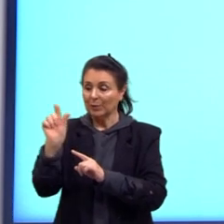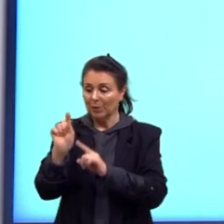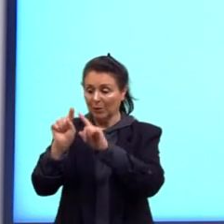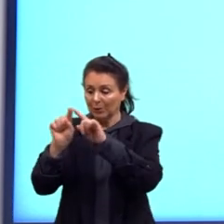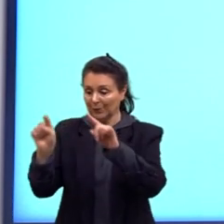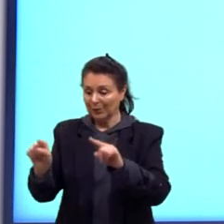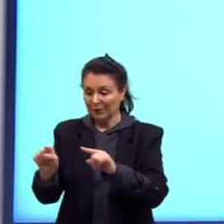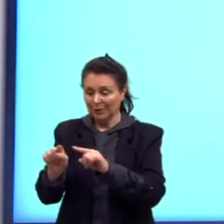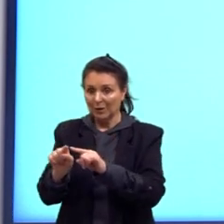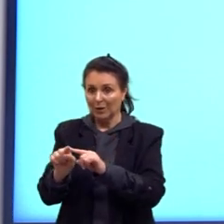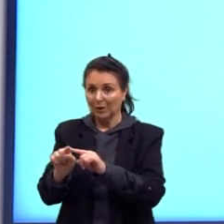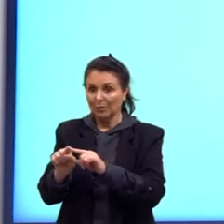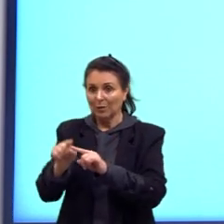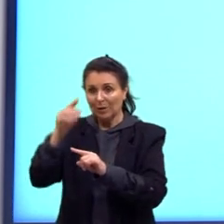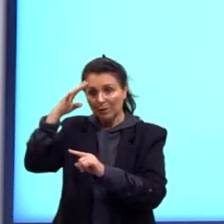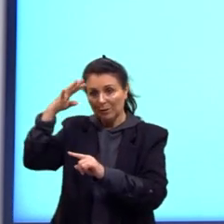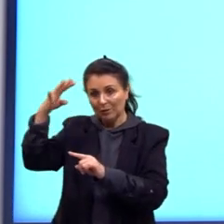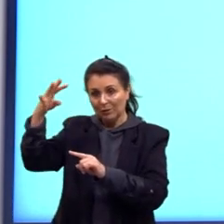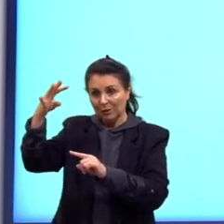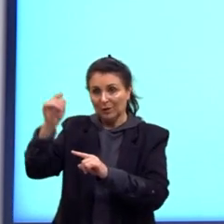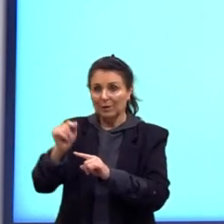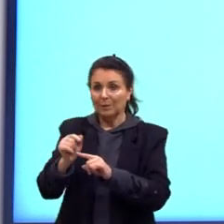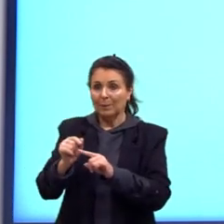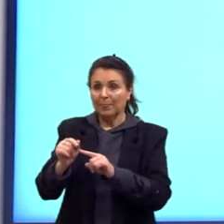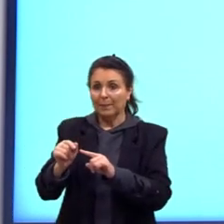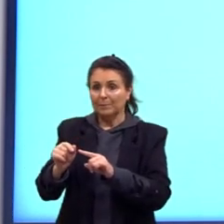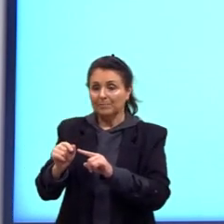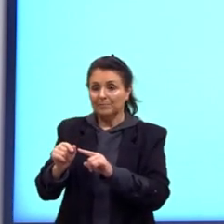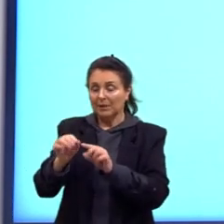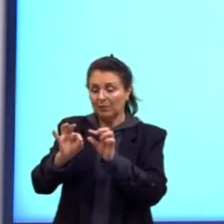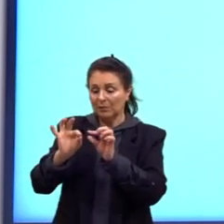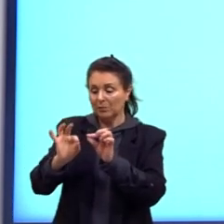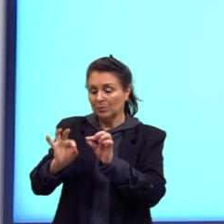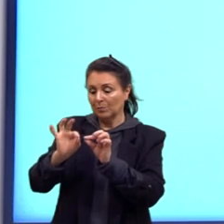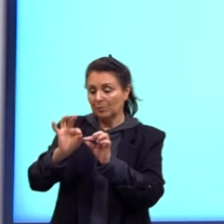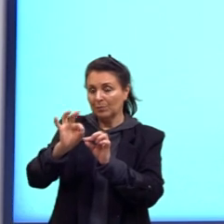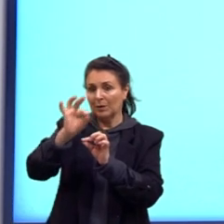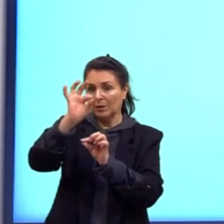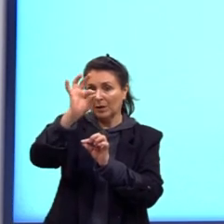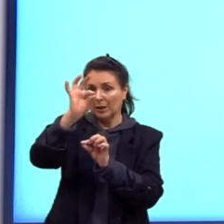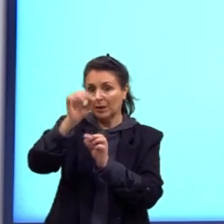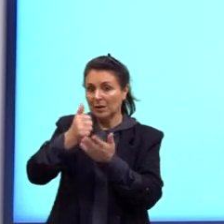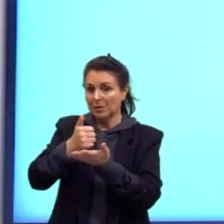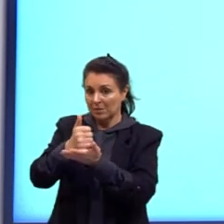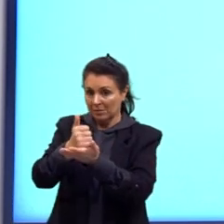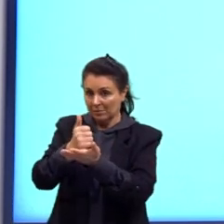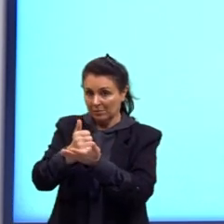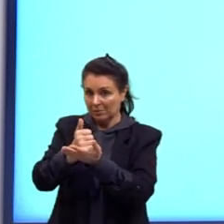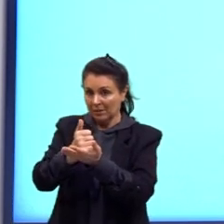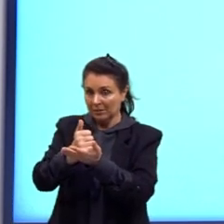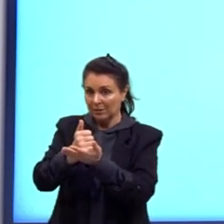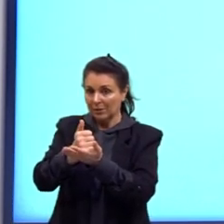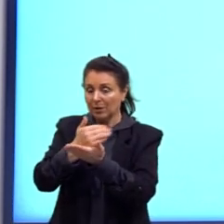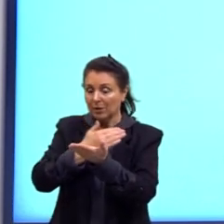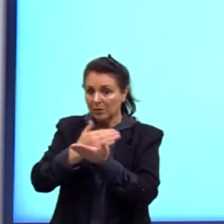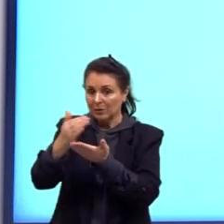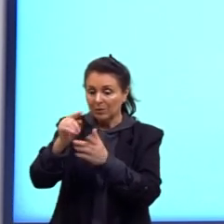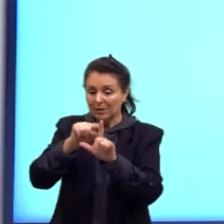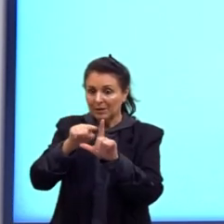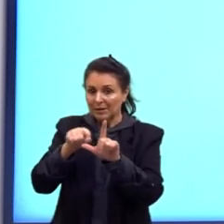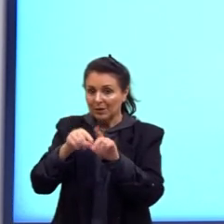e nós podemos imaginar que aqui foi traçada a reta suporte e formado todo esse ano